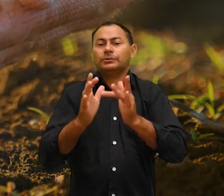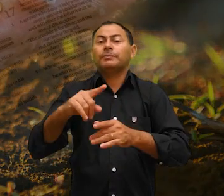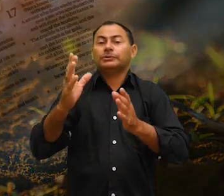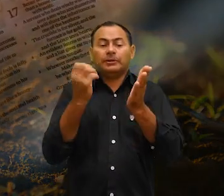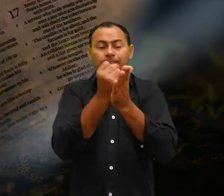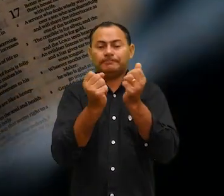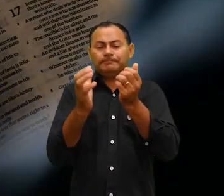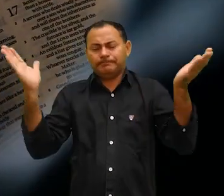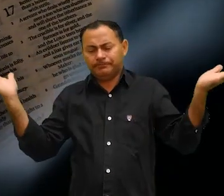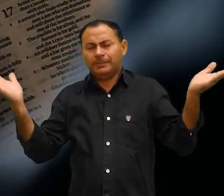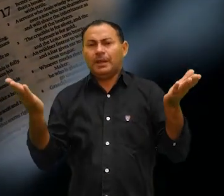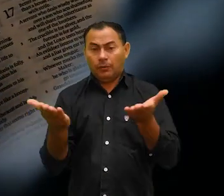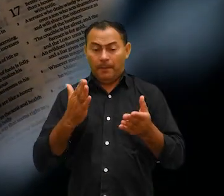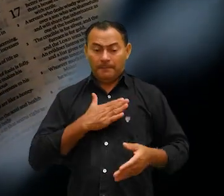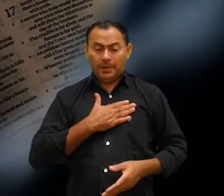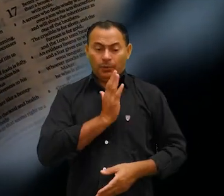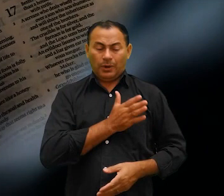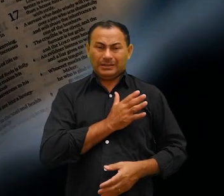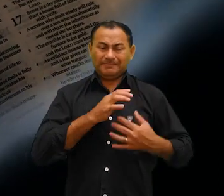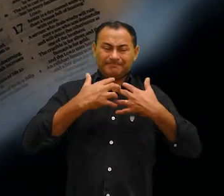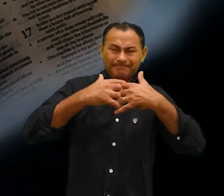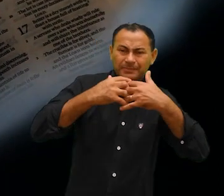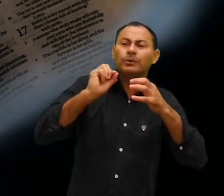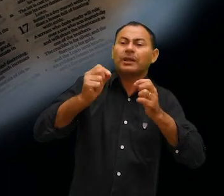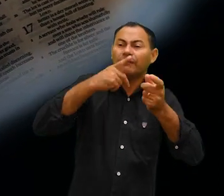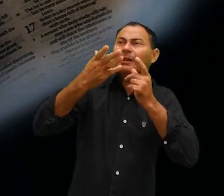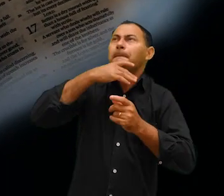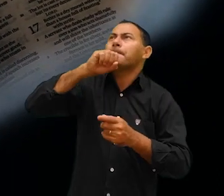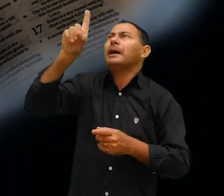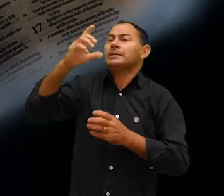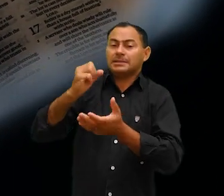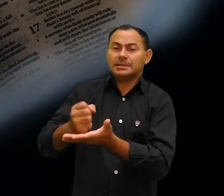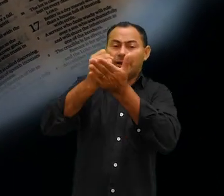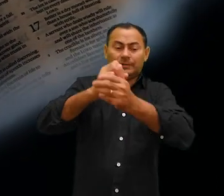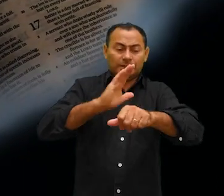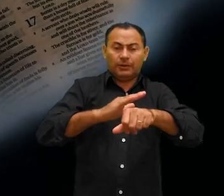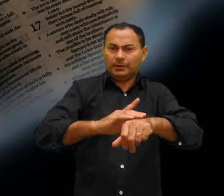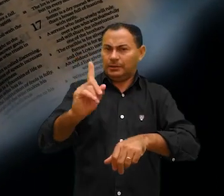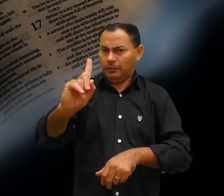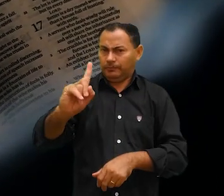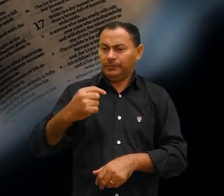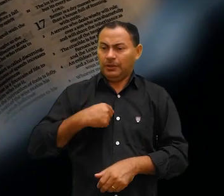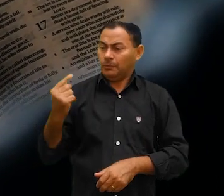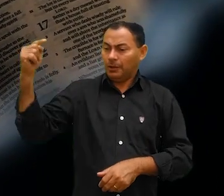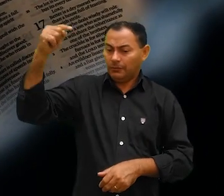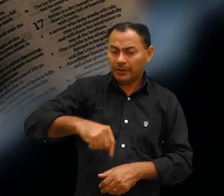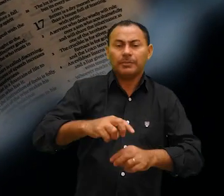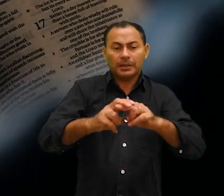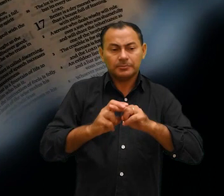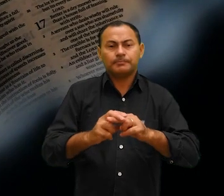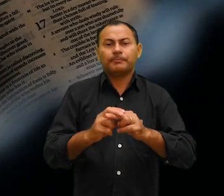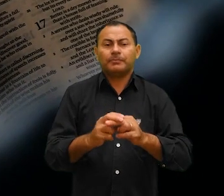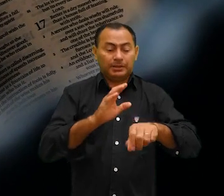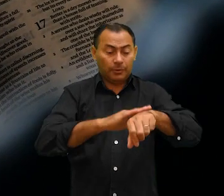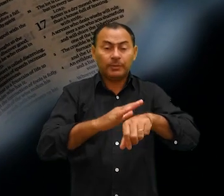crucificado, Jesus disse: "Agora meu coração está perturbado, e o que direi? Pai, salva-me desta hora? Não, eu vim exatamente para